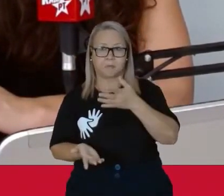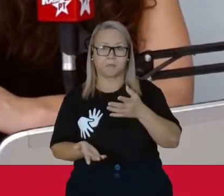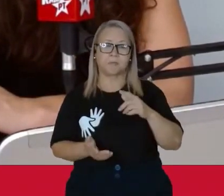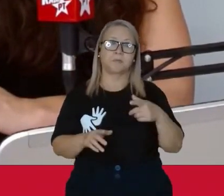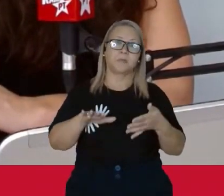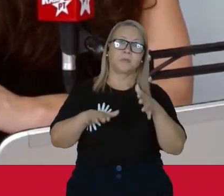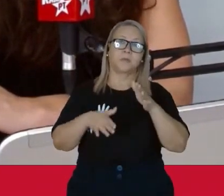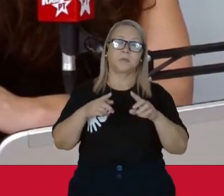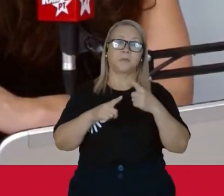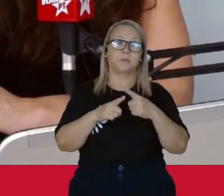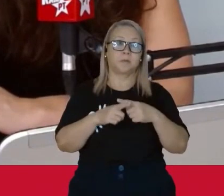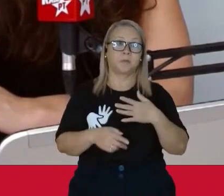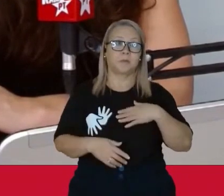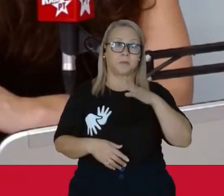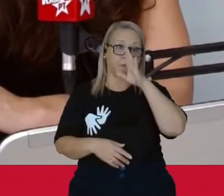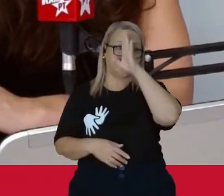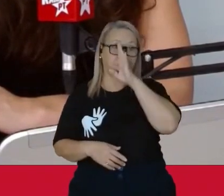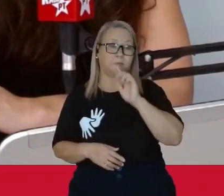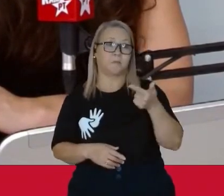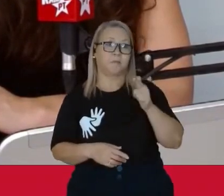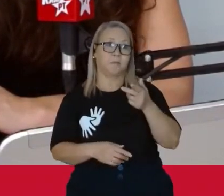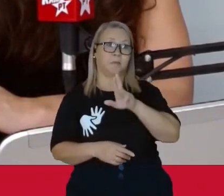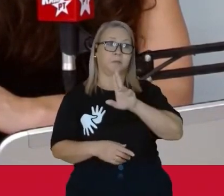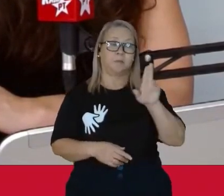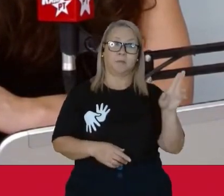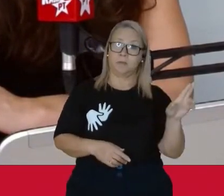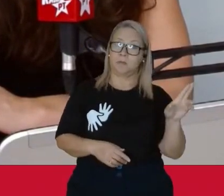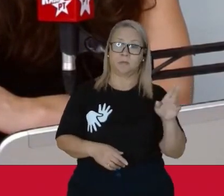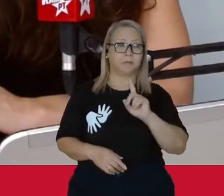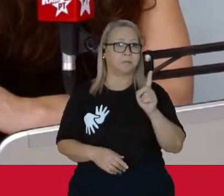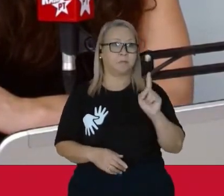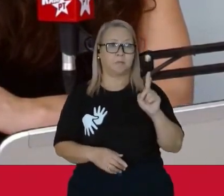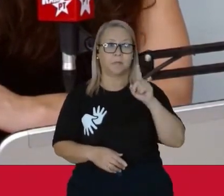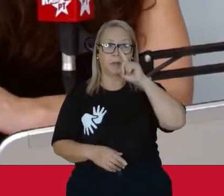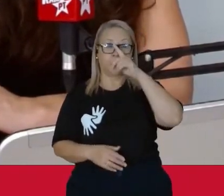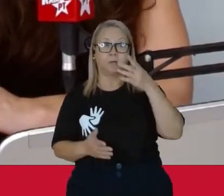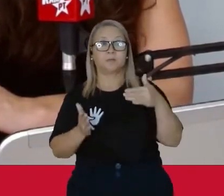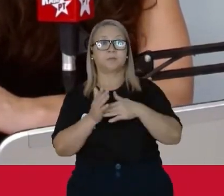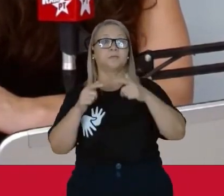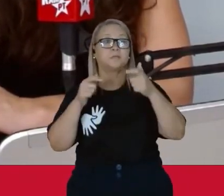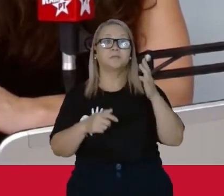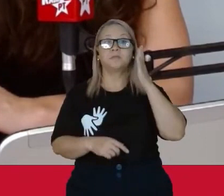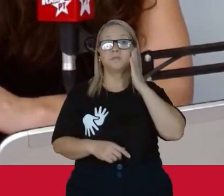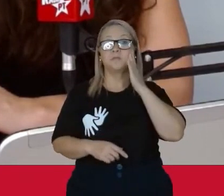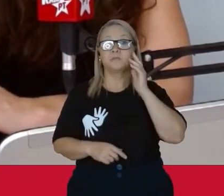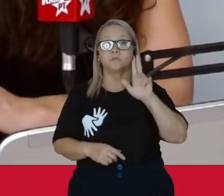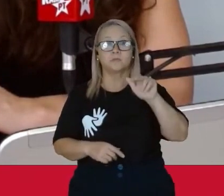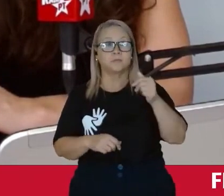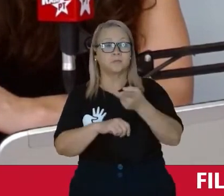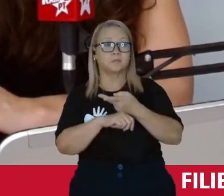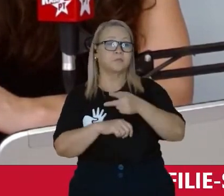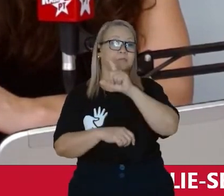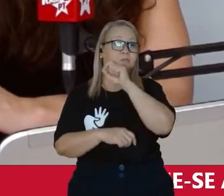esse perfil anônimo, não chegam ameaças para mim nas minhas DMs que são abertas. E até onde eu sei, ninguém nunca procurou o Twitter para